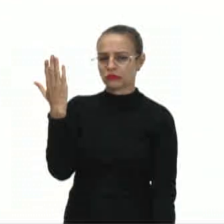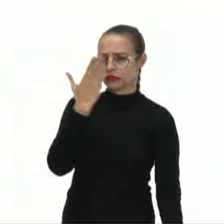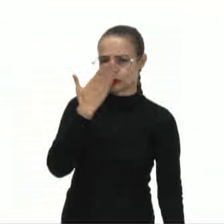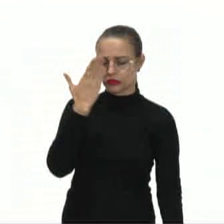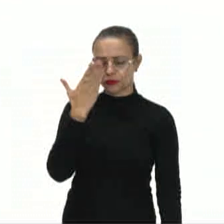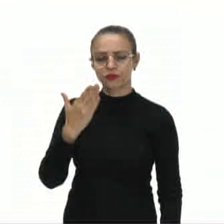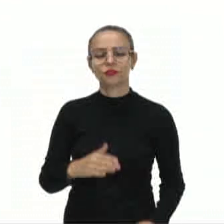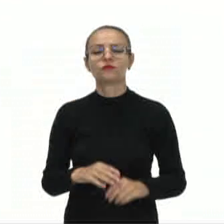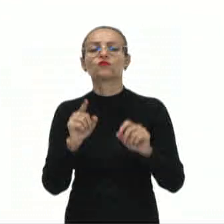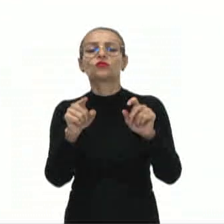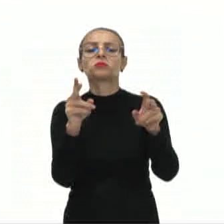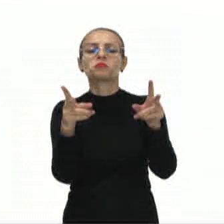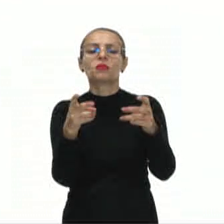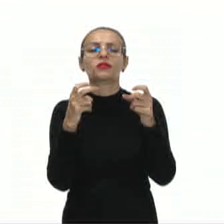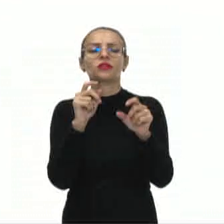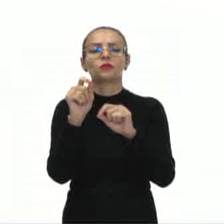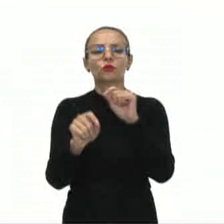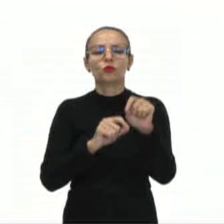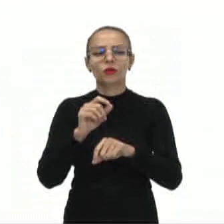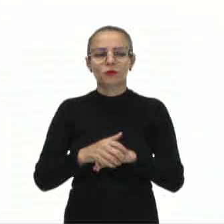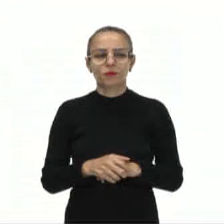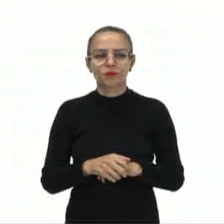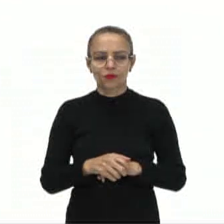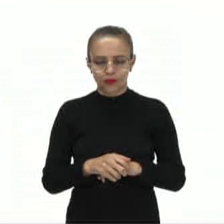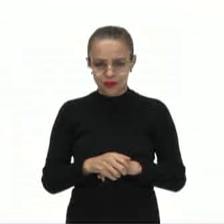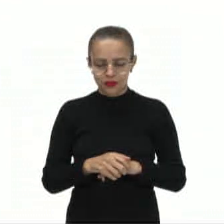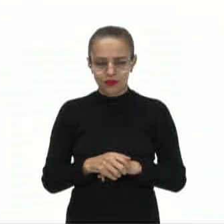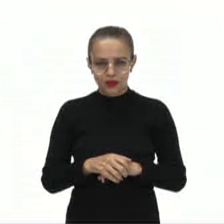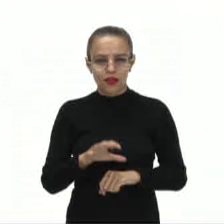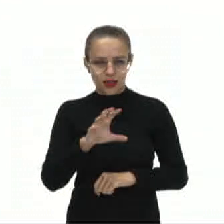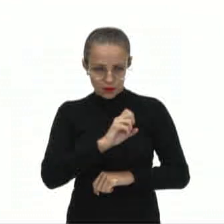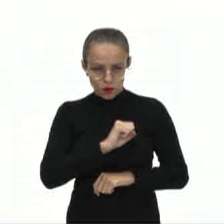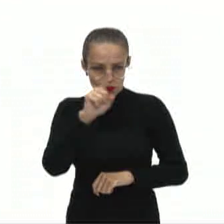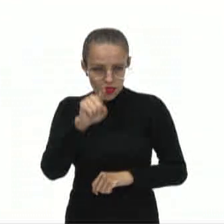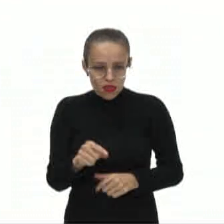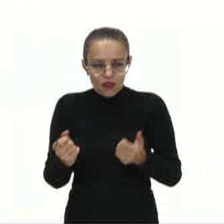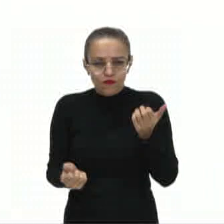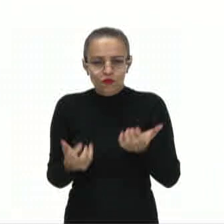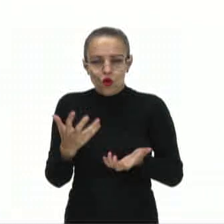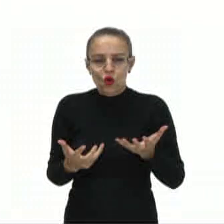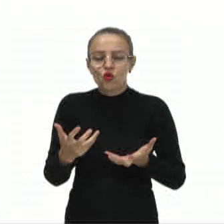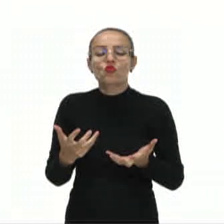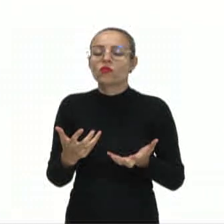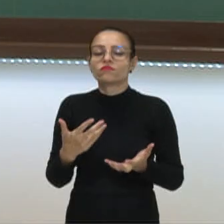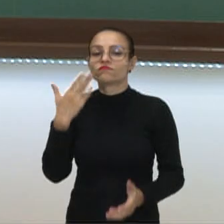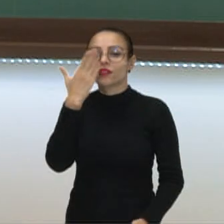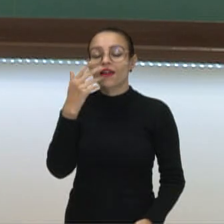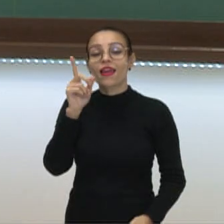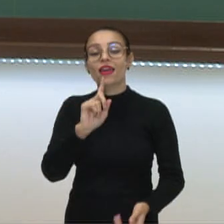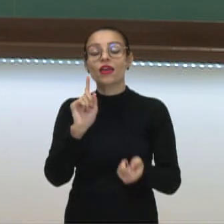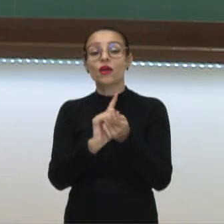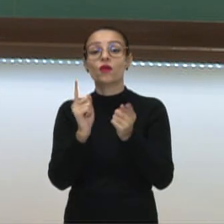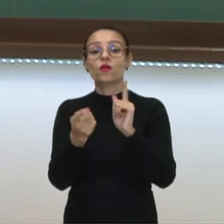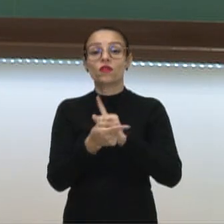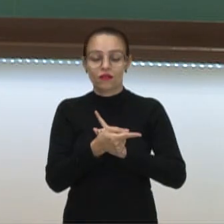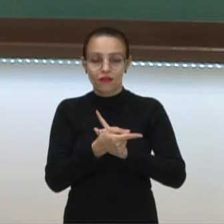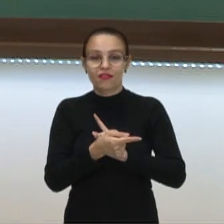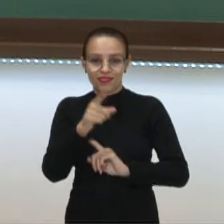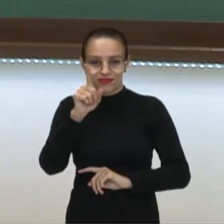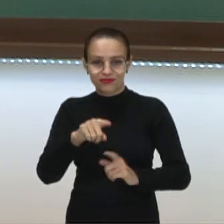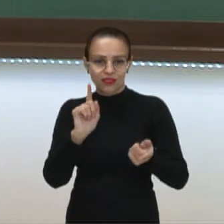O que você observa? Amor é um fogo que arde sem se ver. Então há uma ideia contraditória. Essas